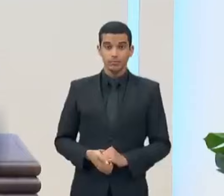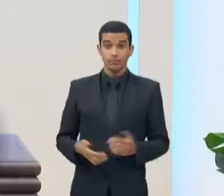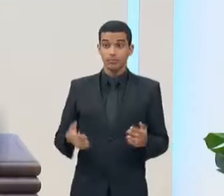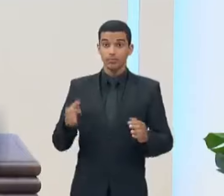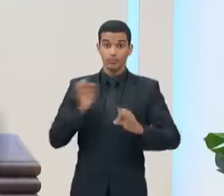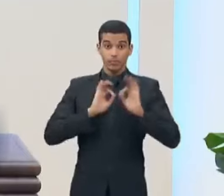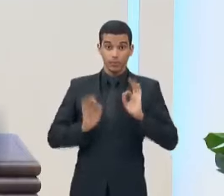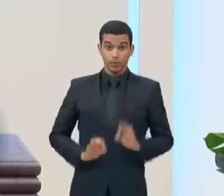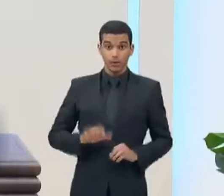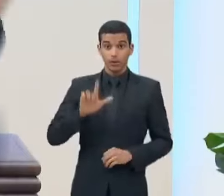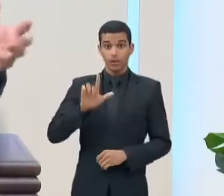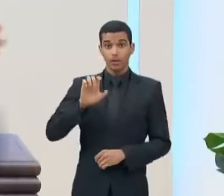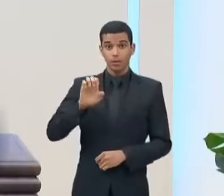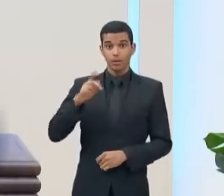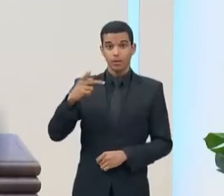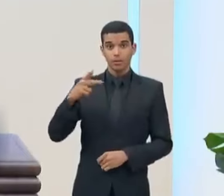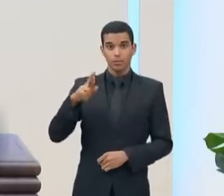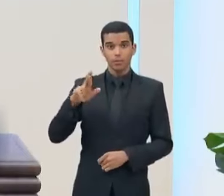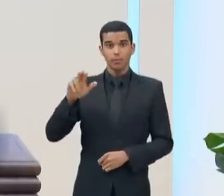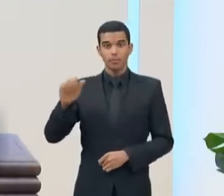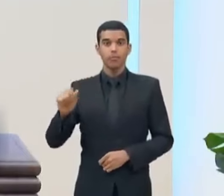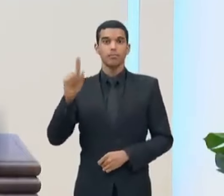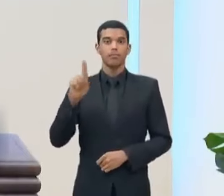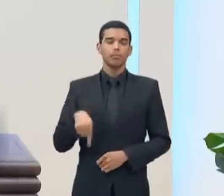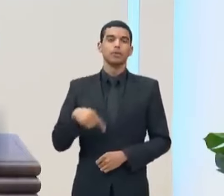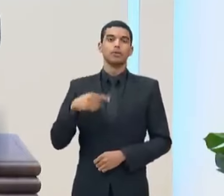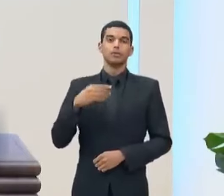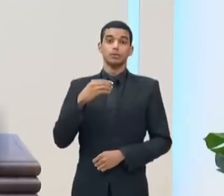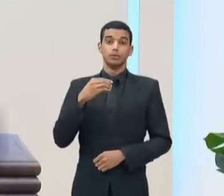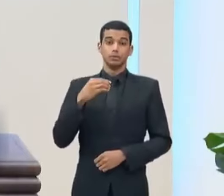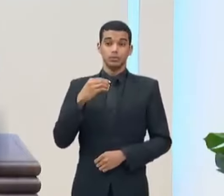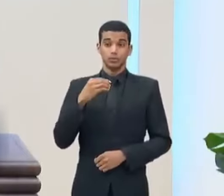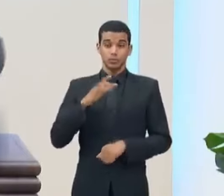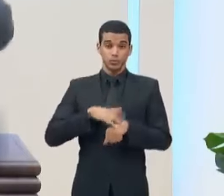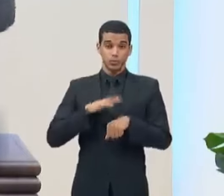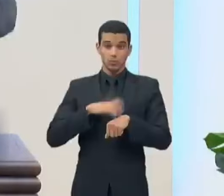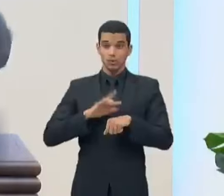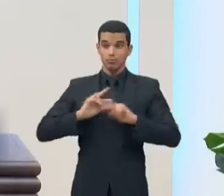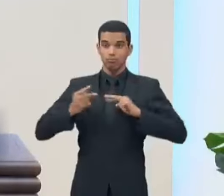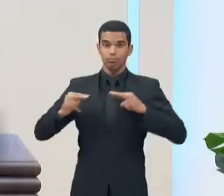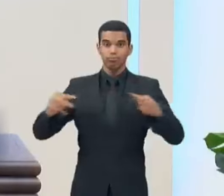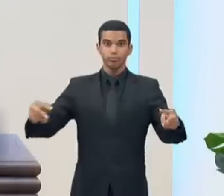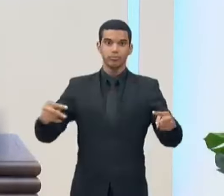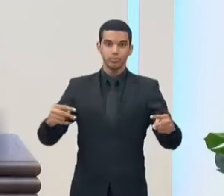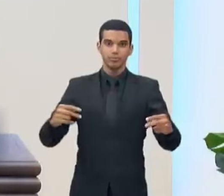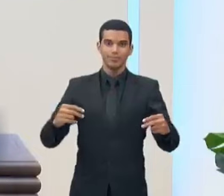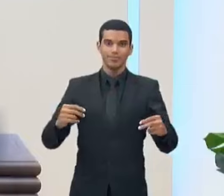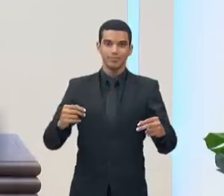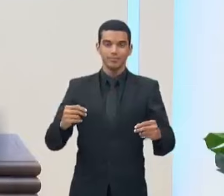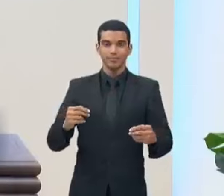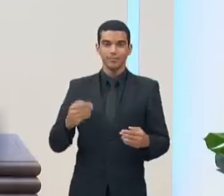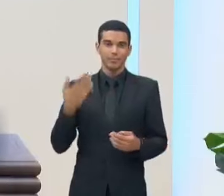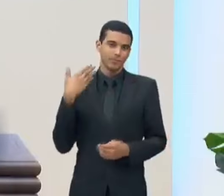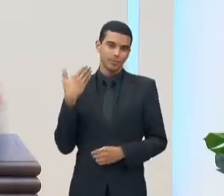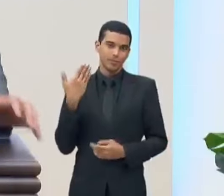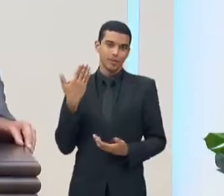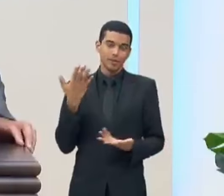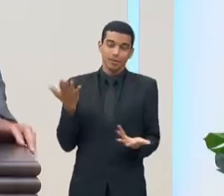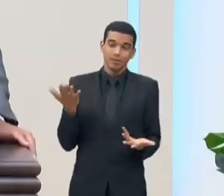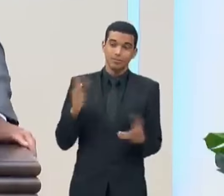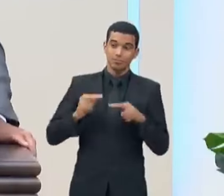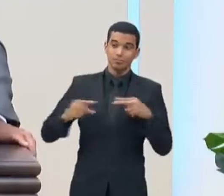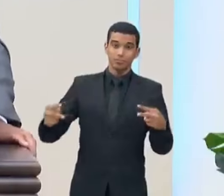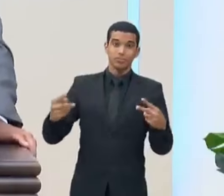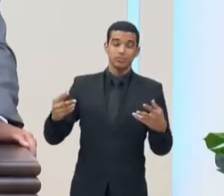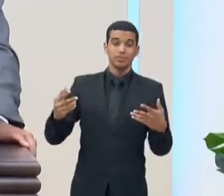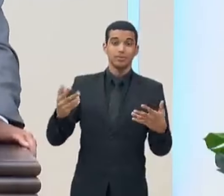contagiosa, tornou-se profeticamente, espiritualmente, o símbolo, a figura do pecado. O